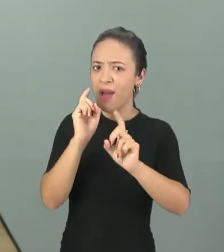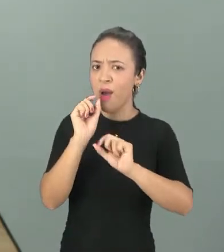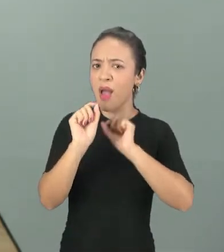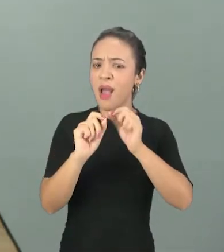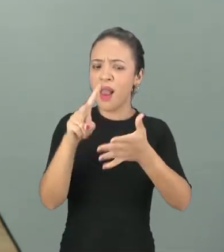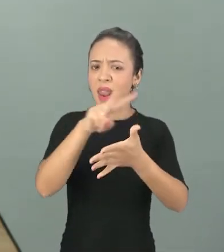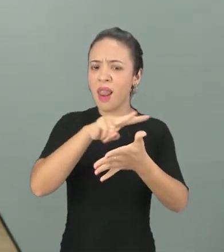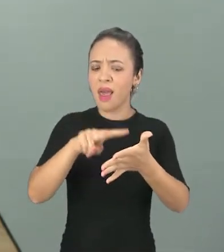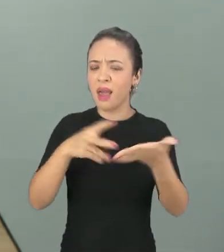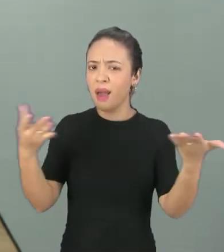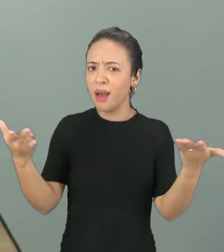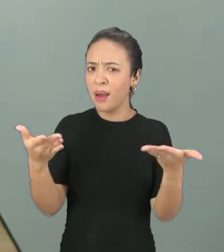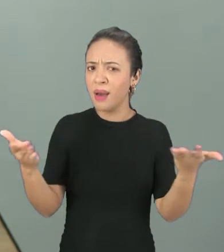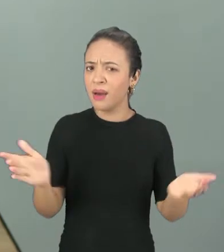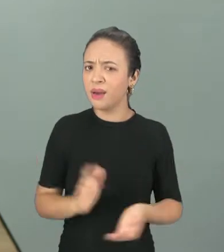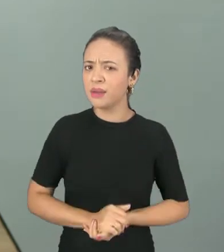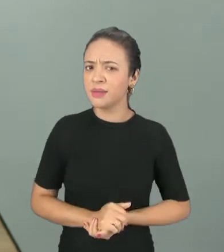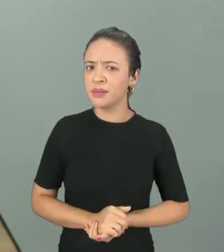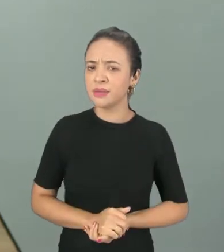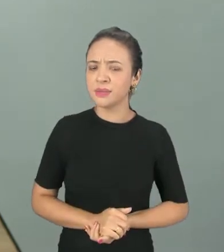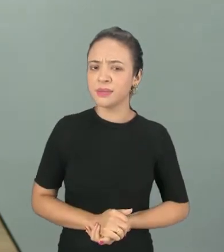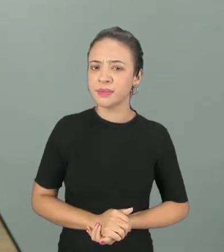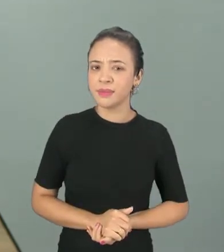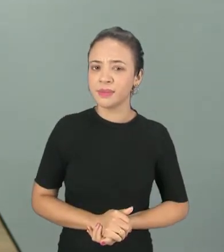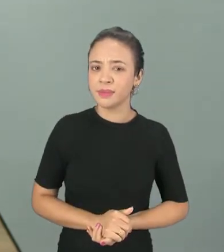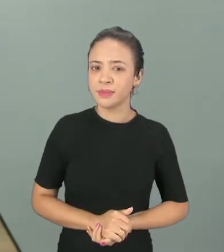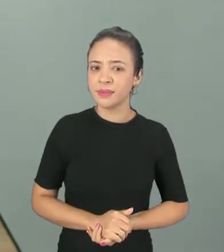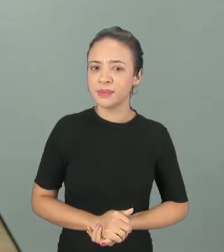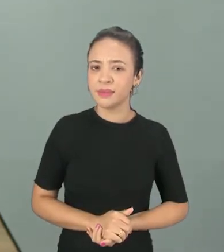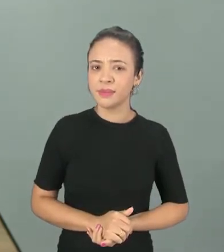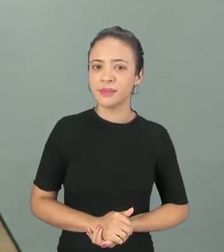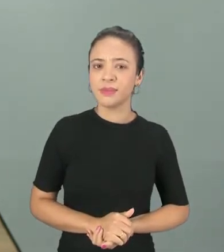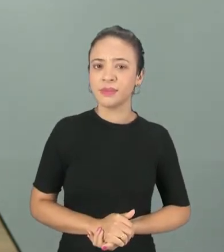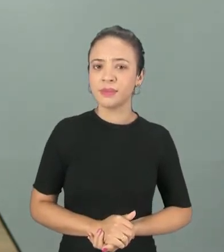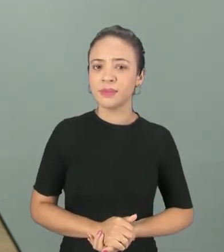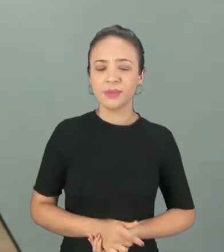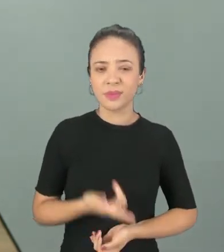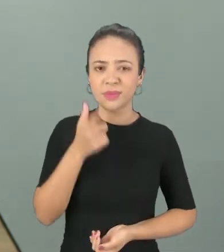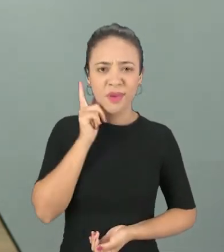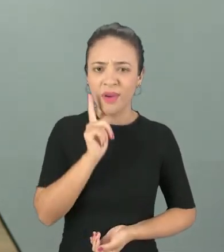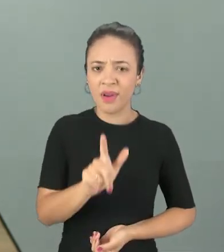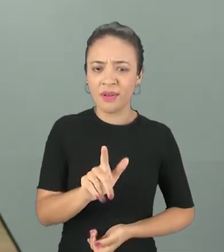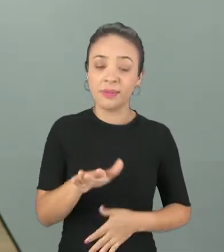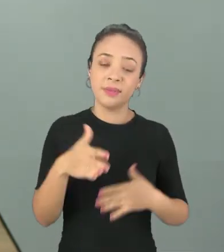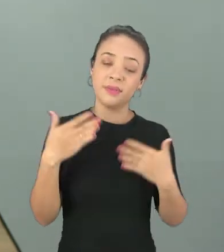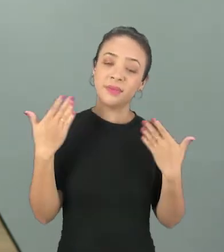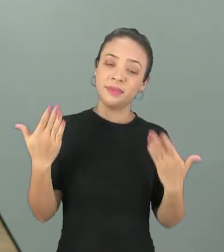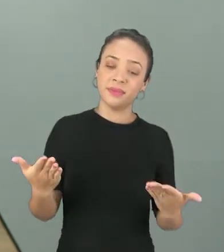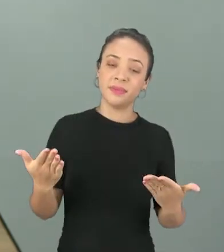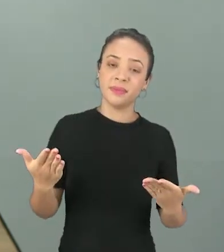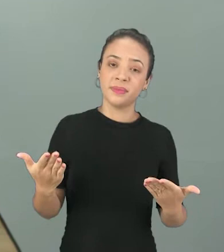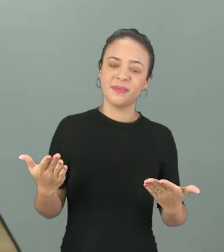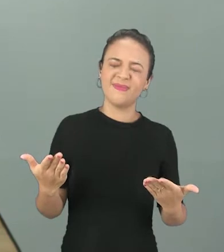adivinharem o que eu estava exatamente lendo aqui no jornal impresso? Não? Bem,